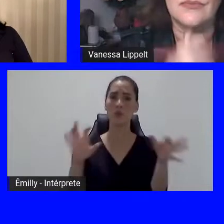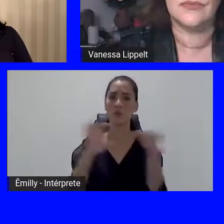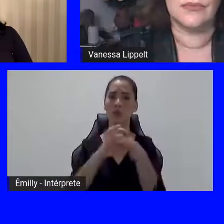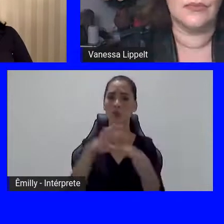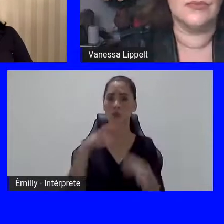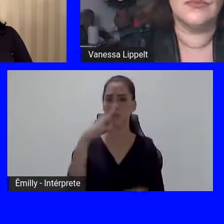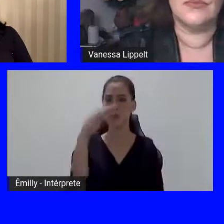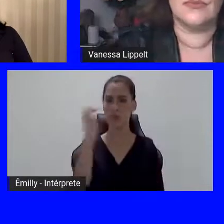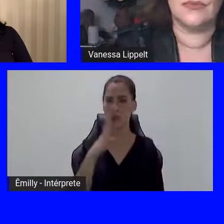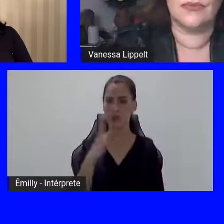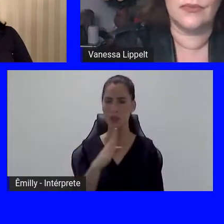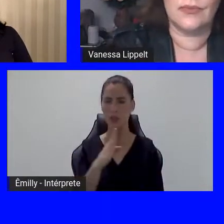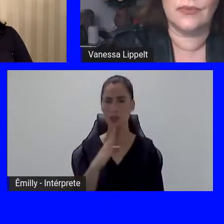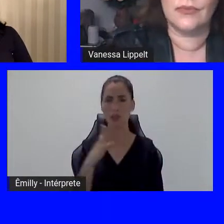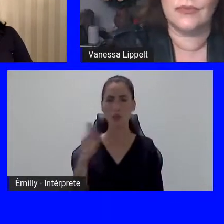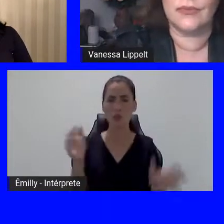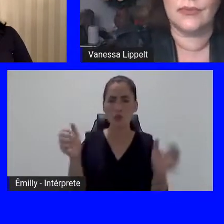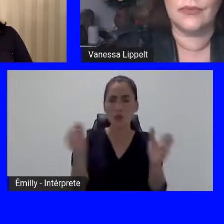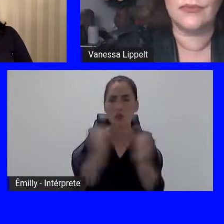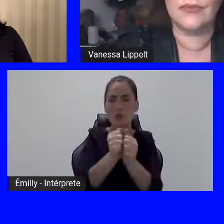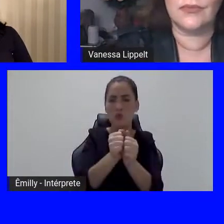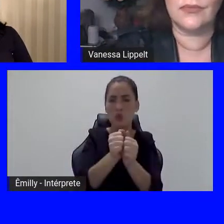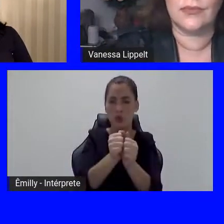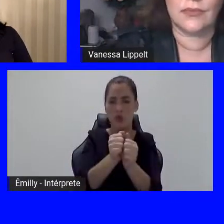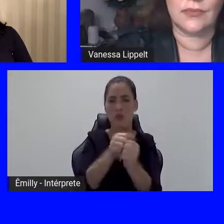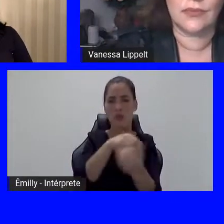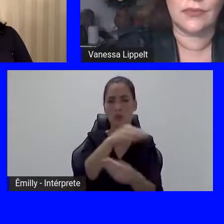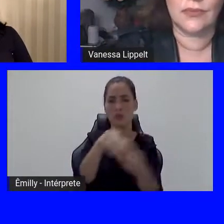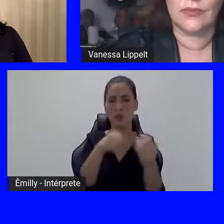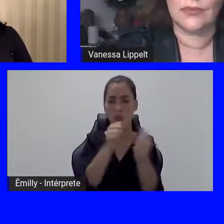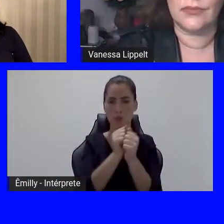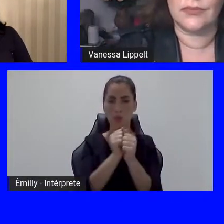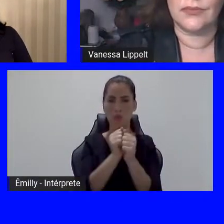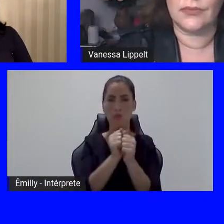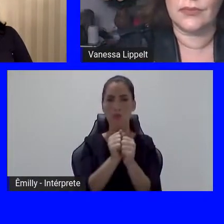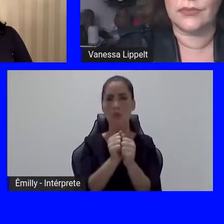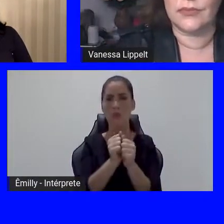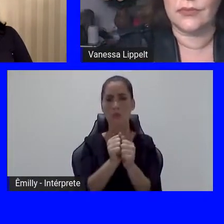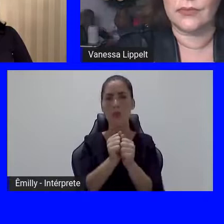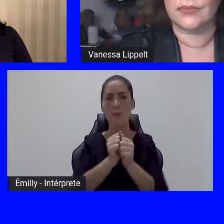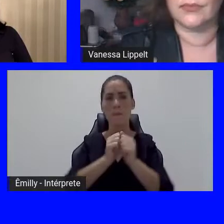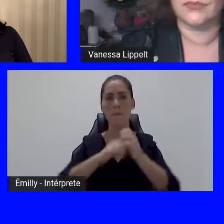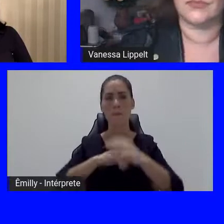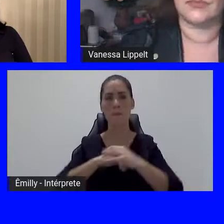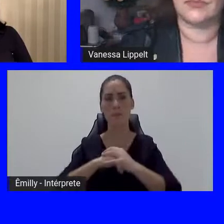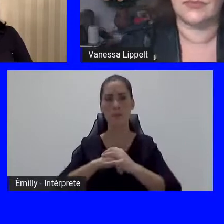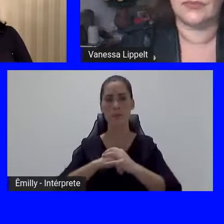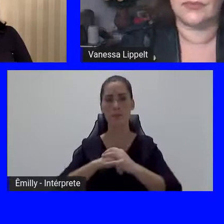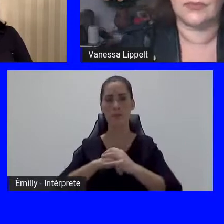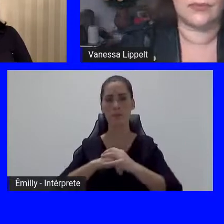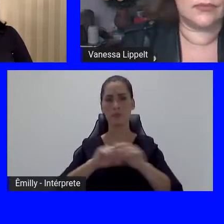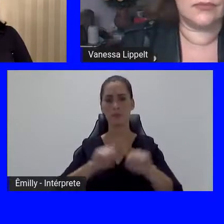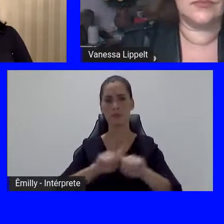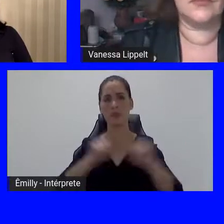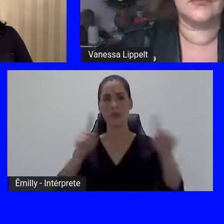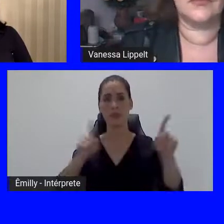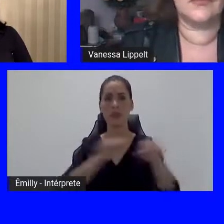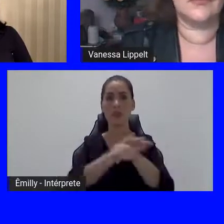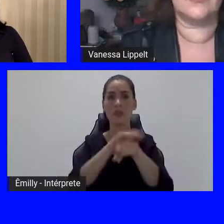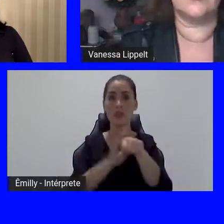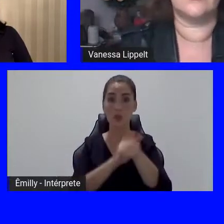sua candidatura, o PSDB tenha a candidatura do governador João Dória, né, mas essas conversas